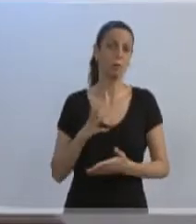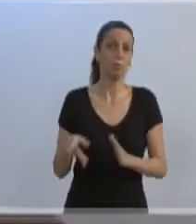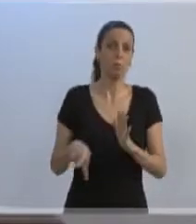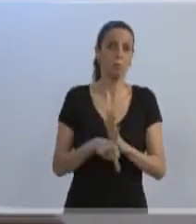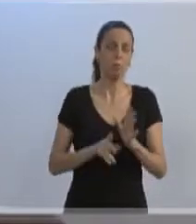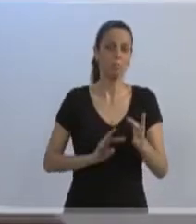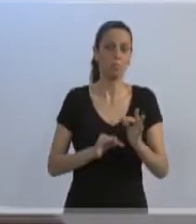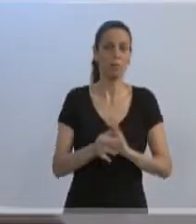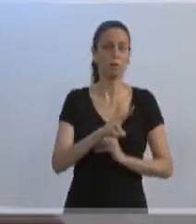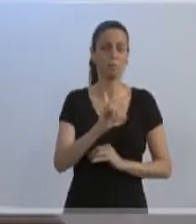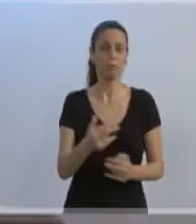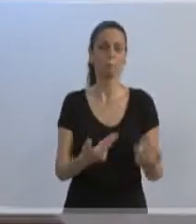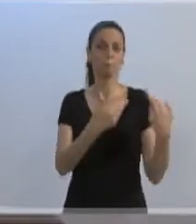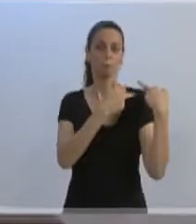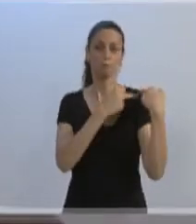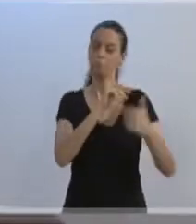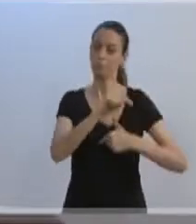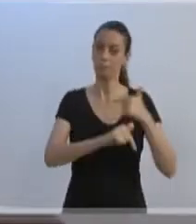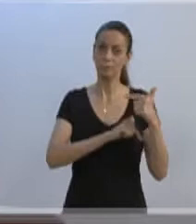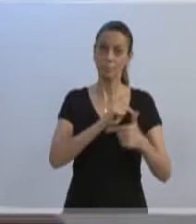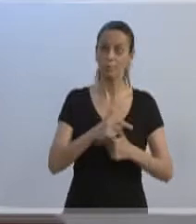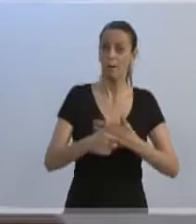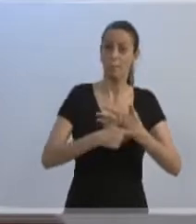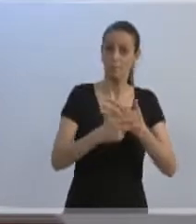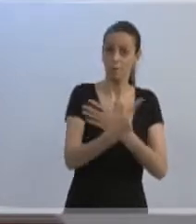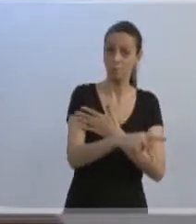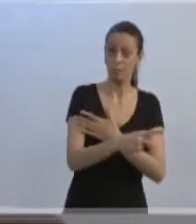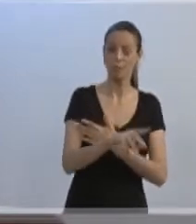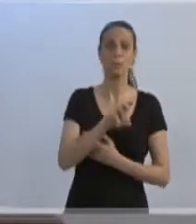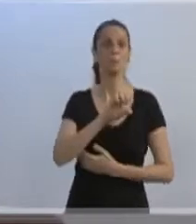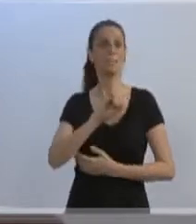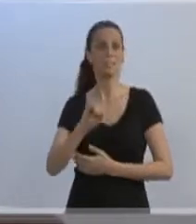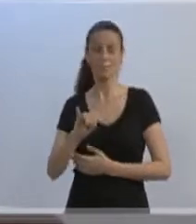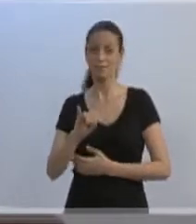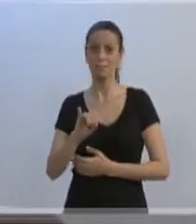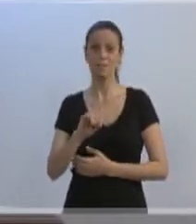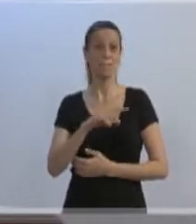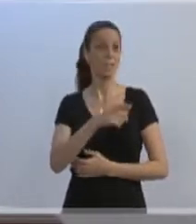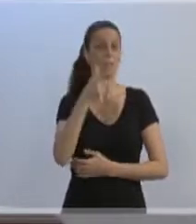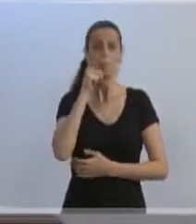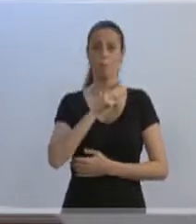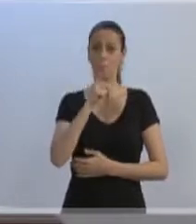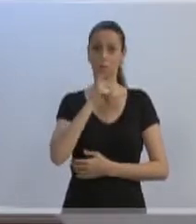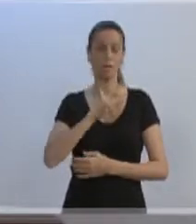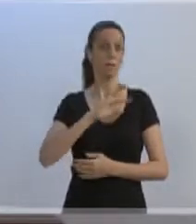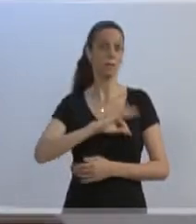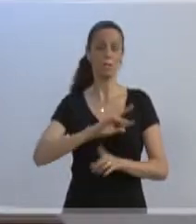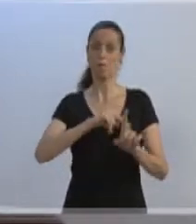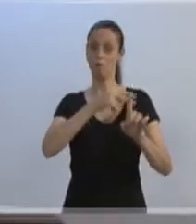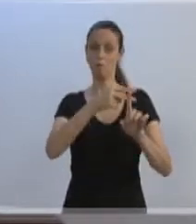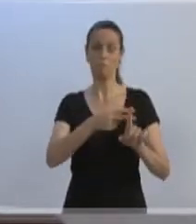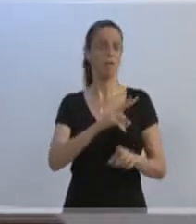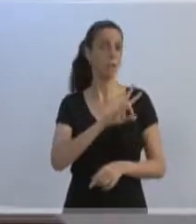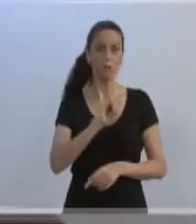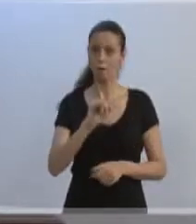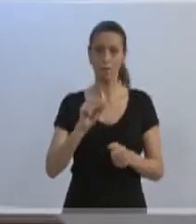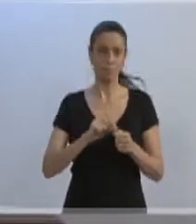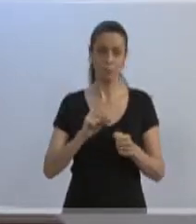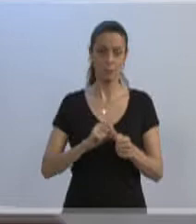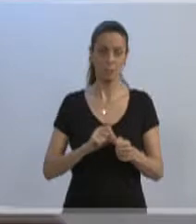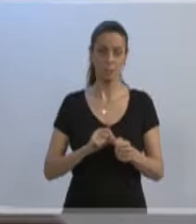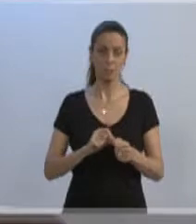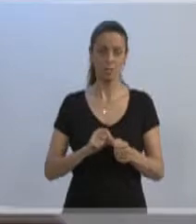vão exercer o seu papel quer dizer então que se não der a função gratificada não vou exercer o seu papel as obras do pac não vão